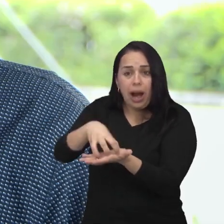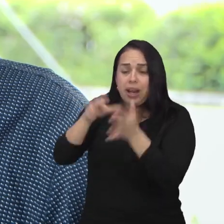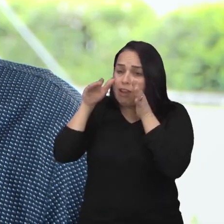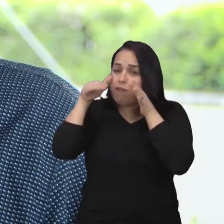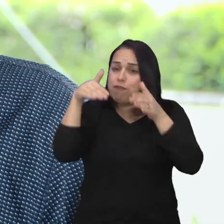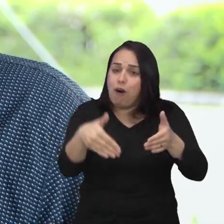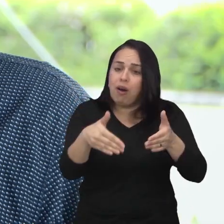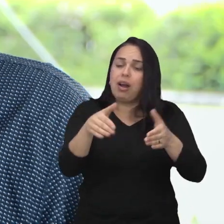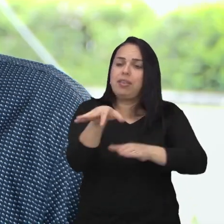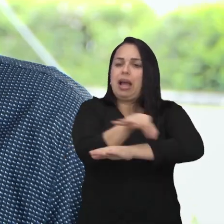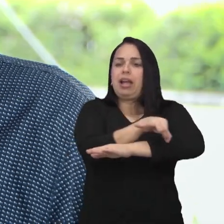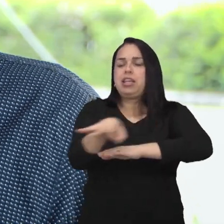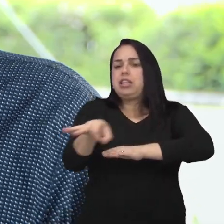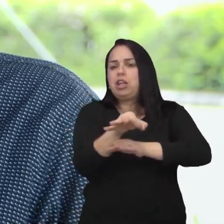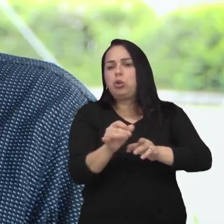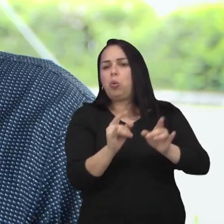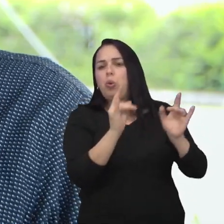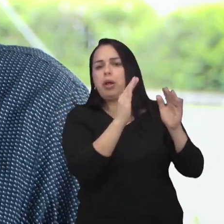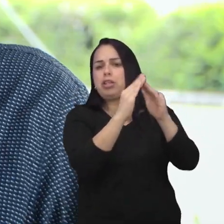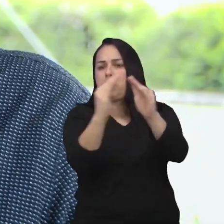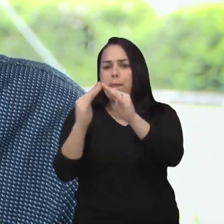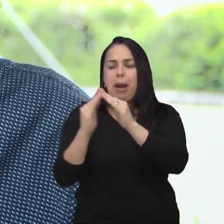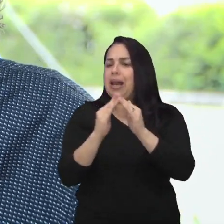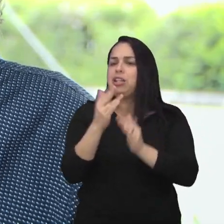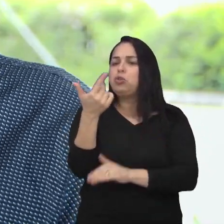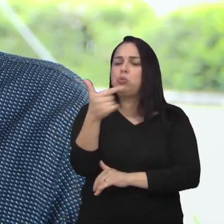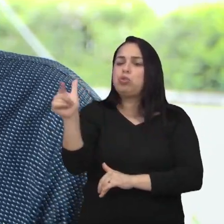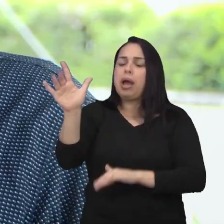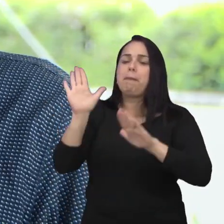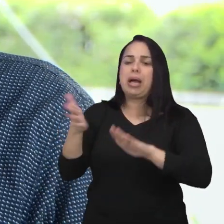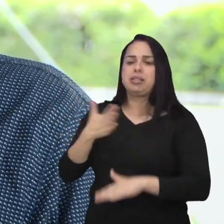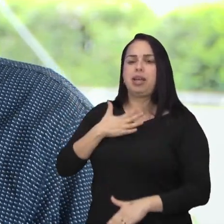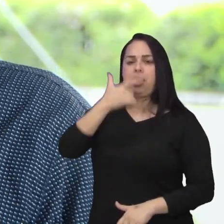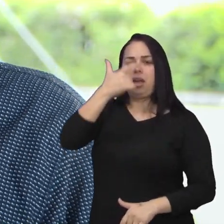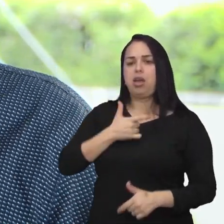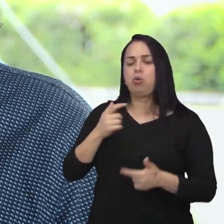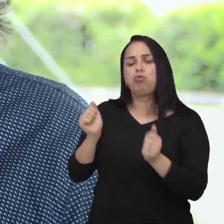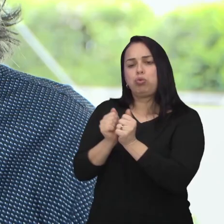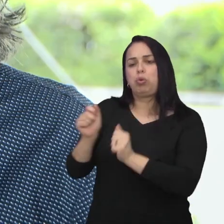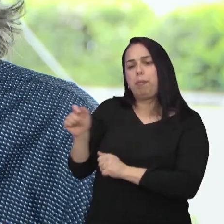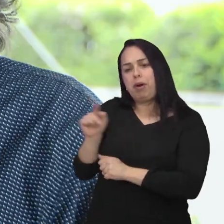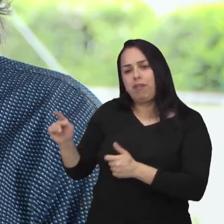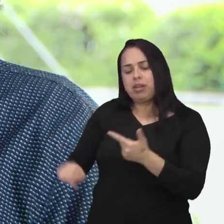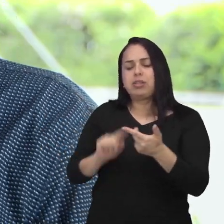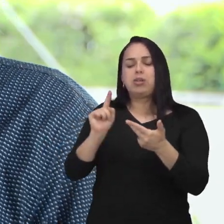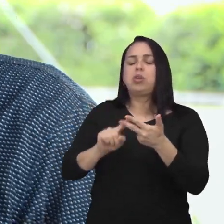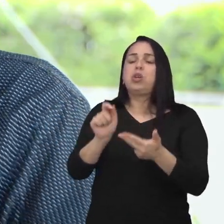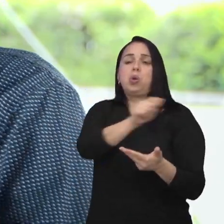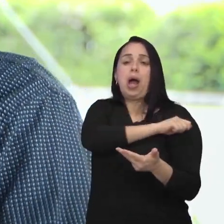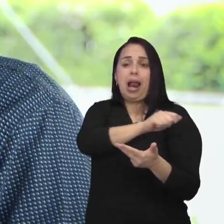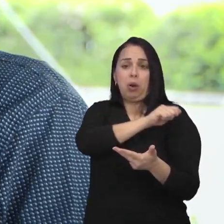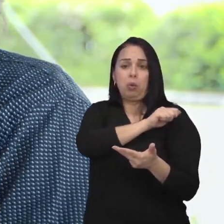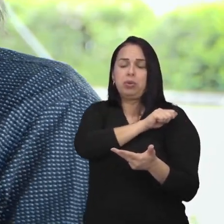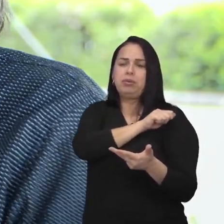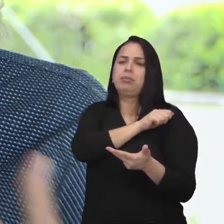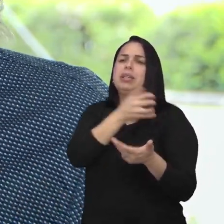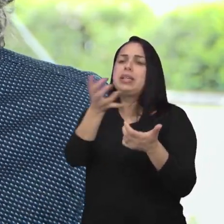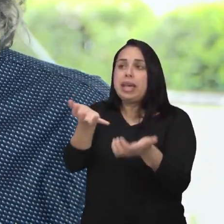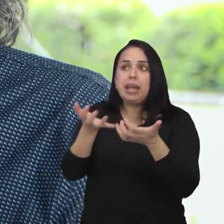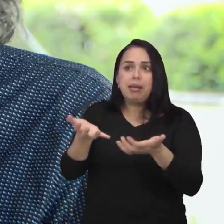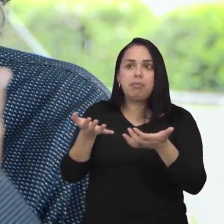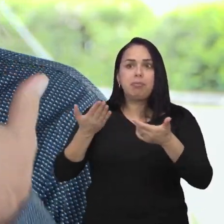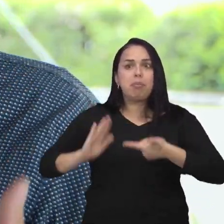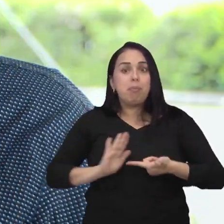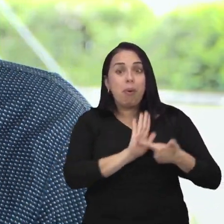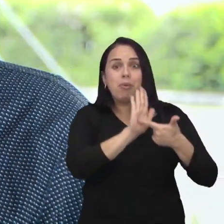específica dedicada à arquitetura. E aí que eu fui um dos professores, junto com outros estudantes, motivados a